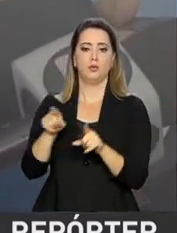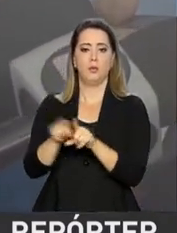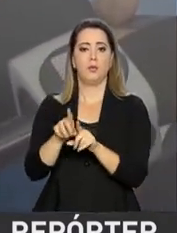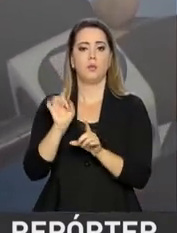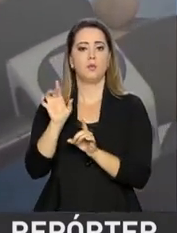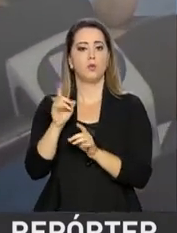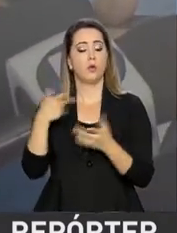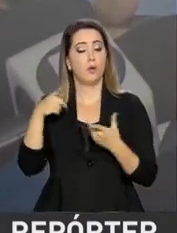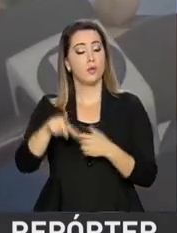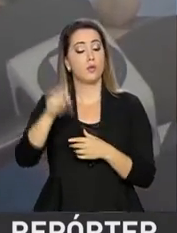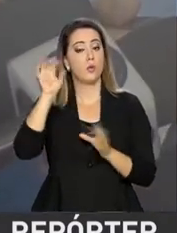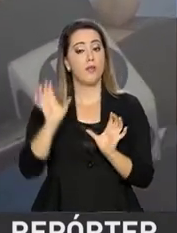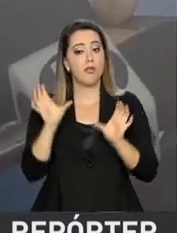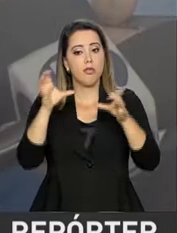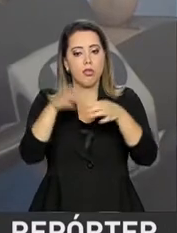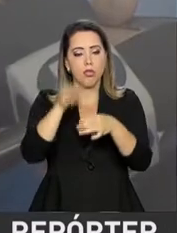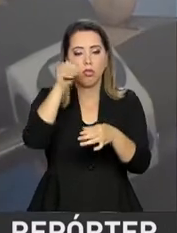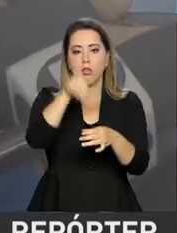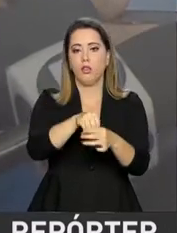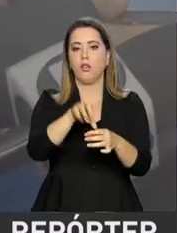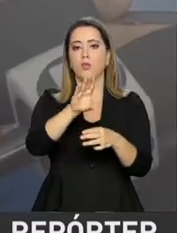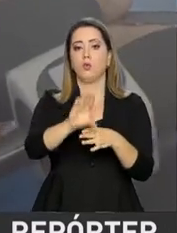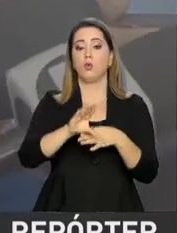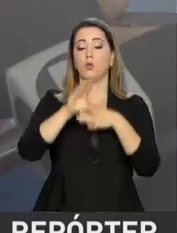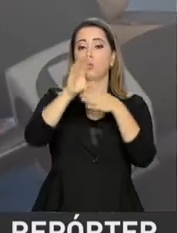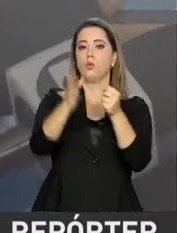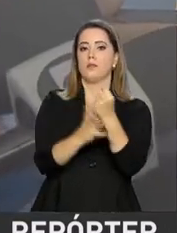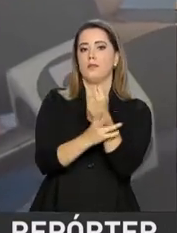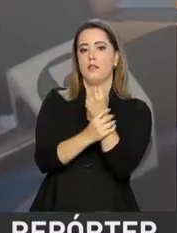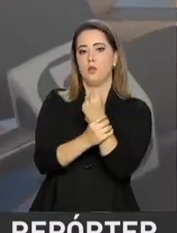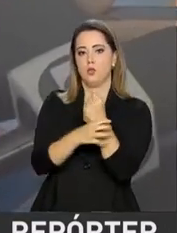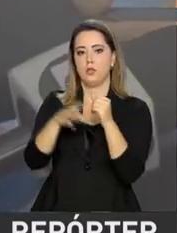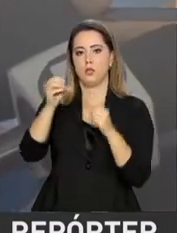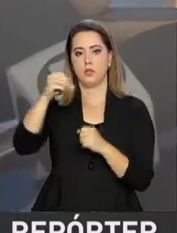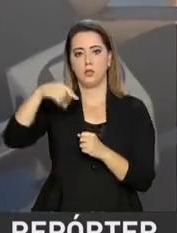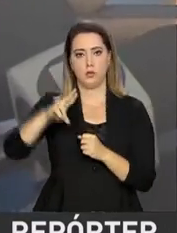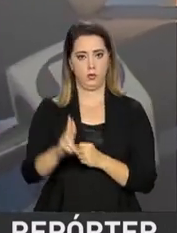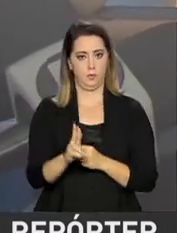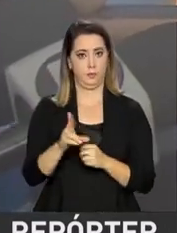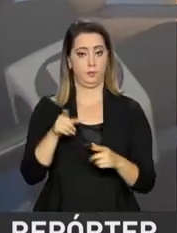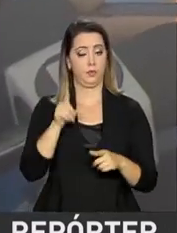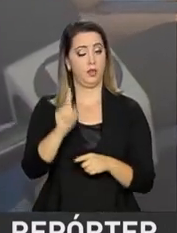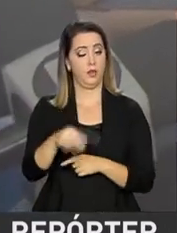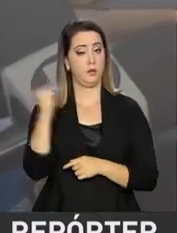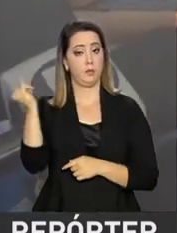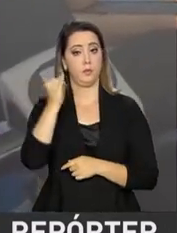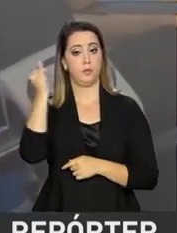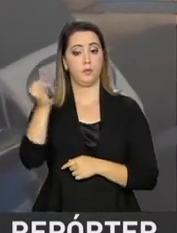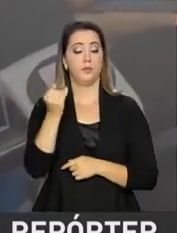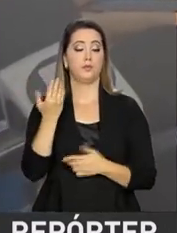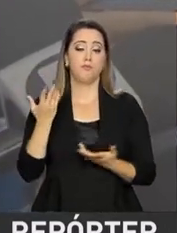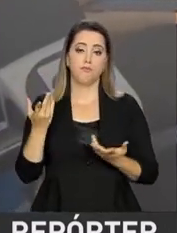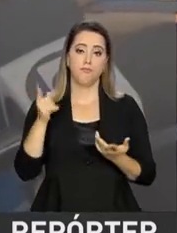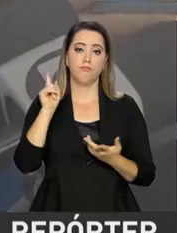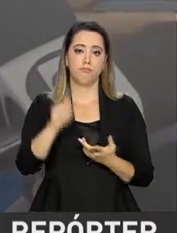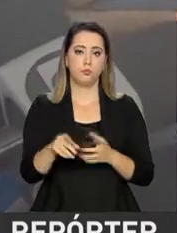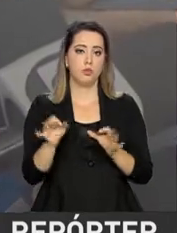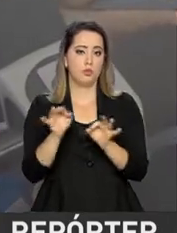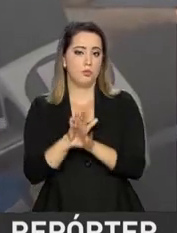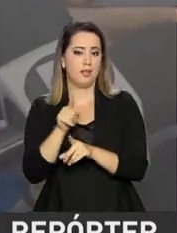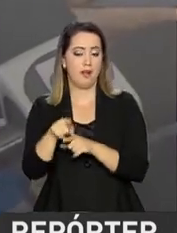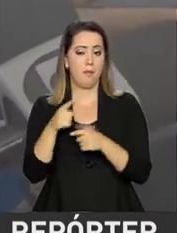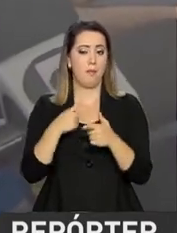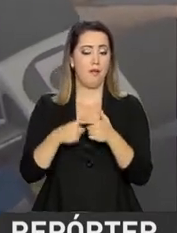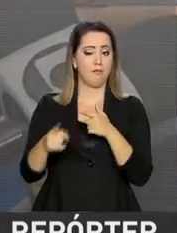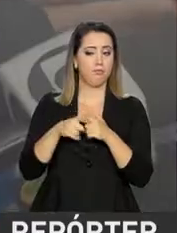aquelas que são decididas no conselho de segurança eu acho que o que é importante para resolver o que é essencial para resolver essa p